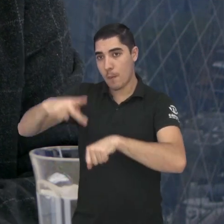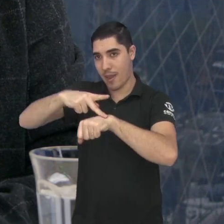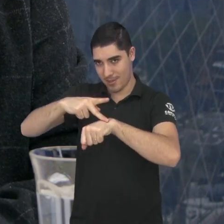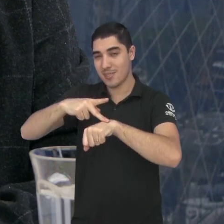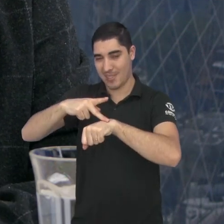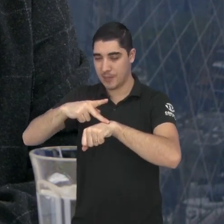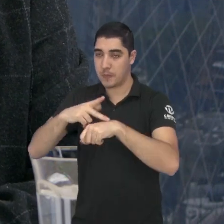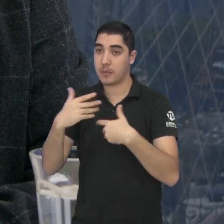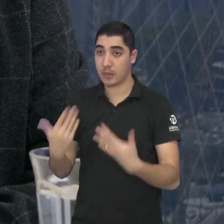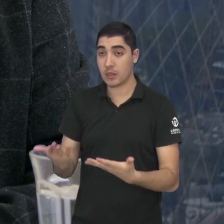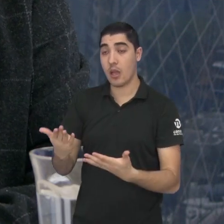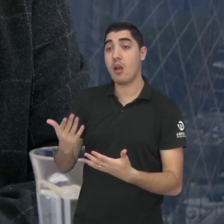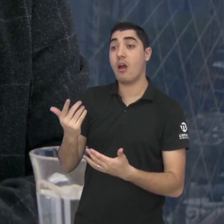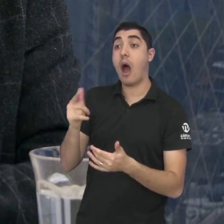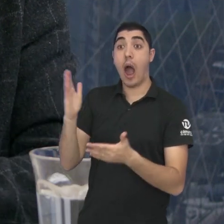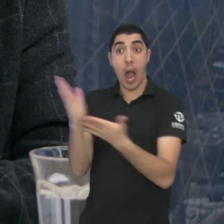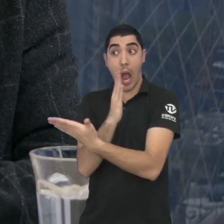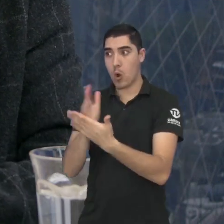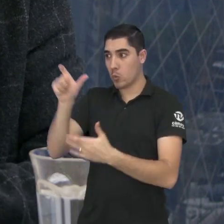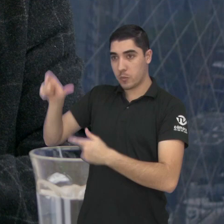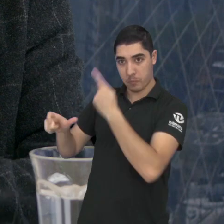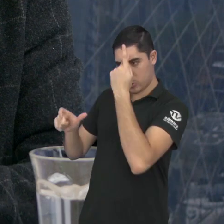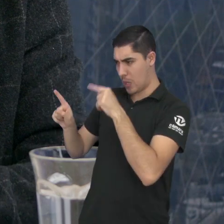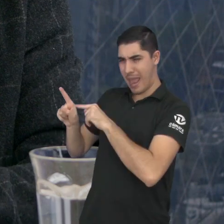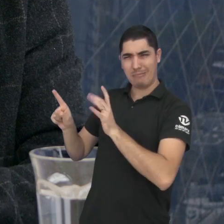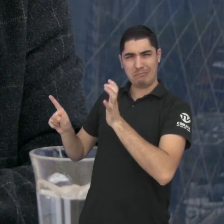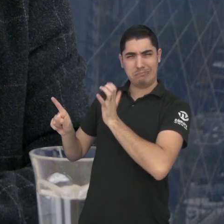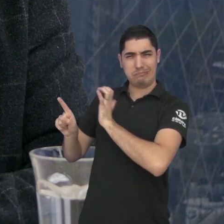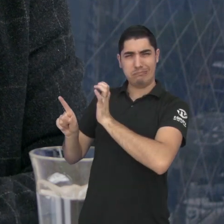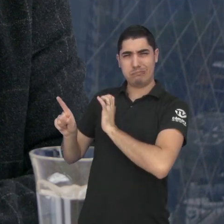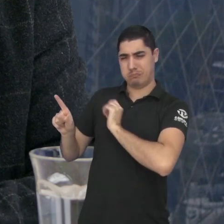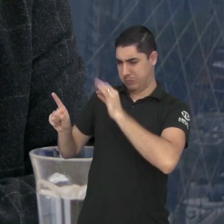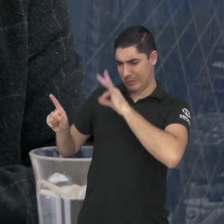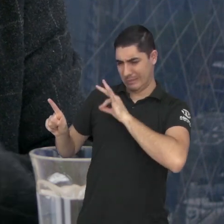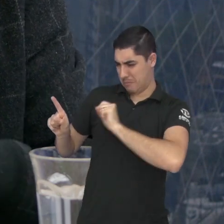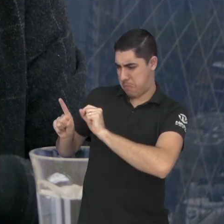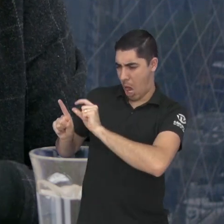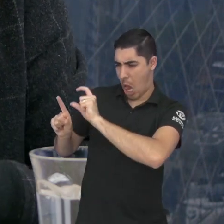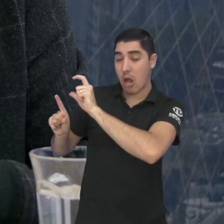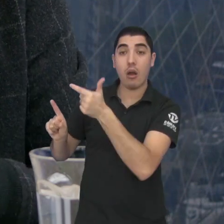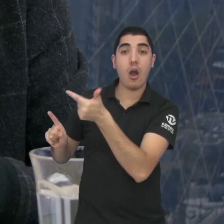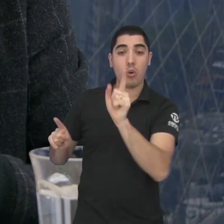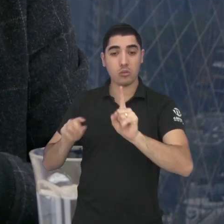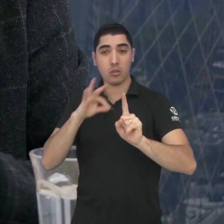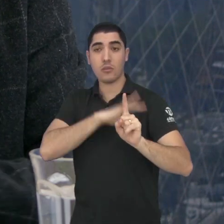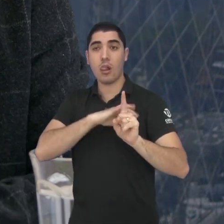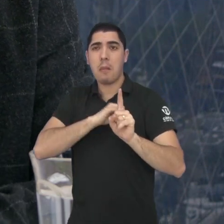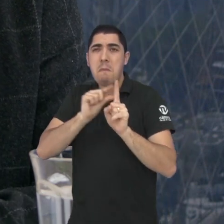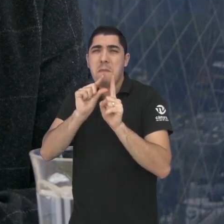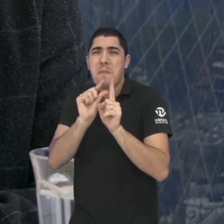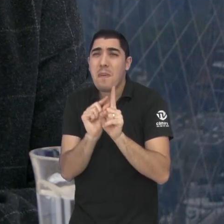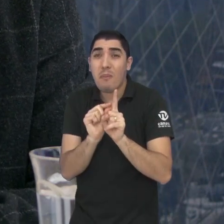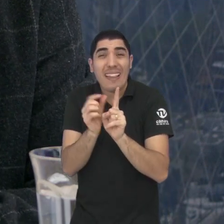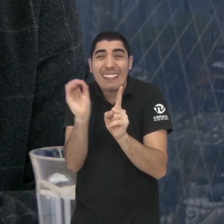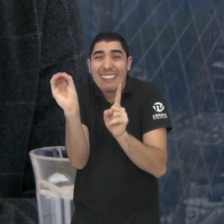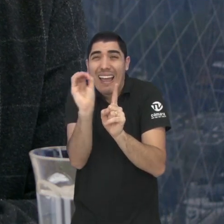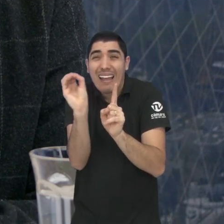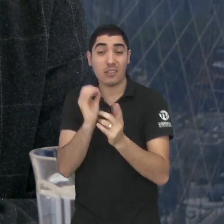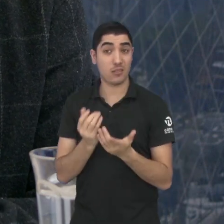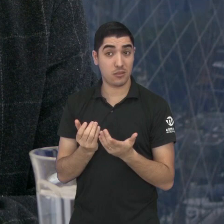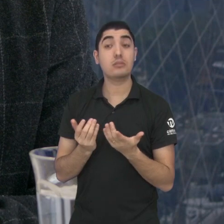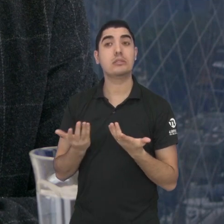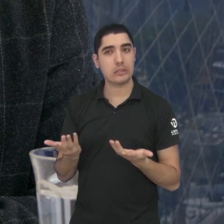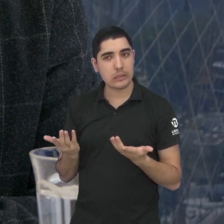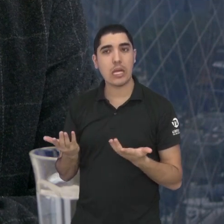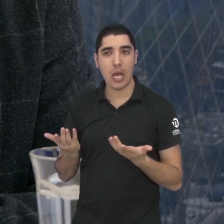dinheiro, os outros não recebem nada. Então, acho que isso é um grande problema, e isso vai atingir tudo social. Né? Quando a gente está falando isso, Paulo,